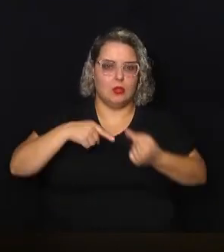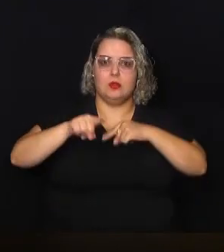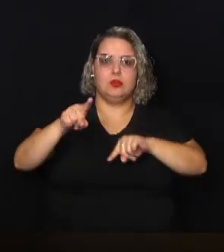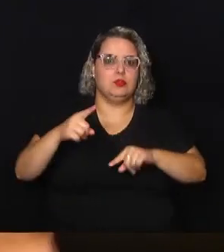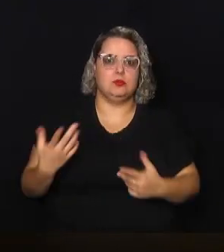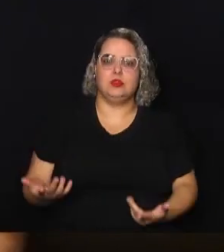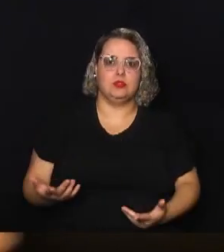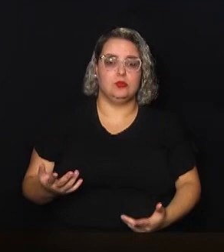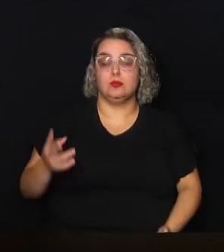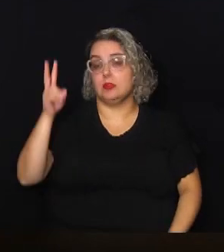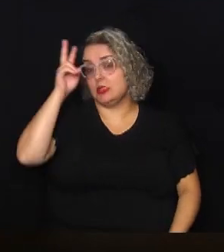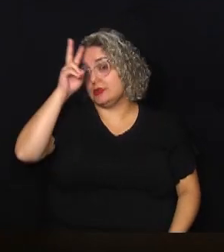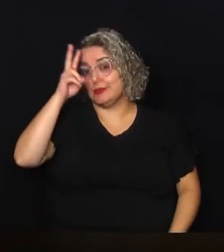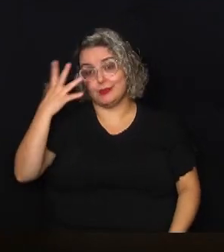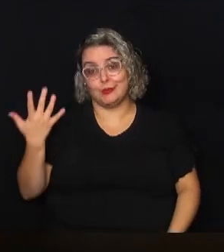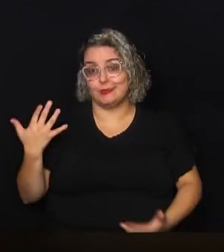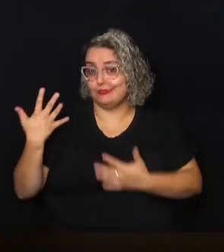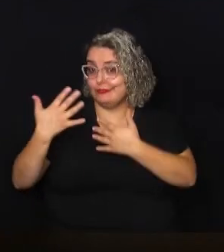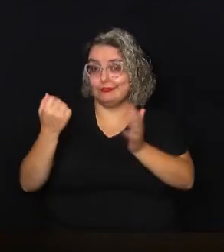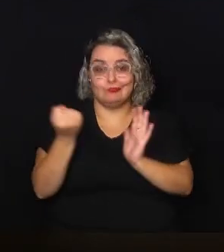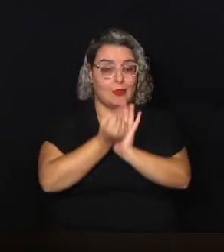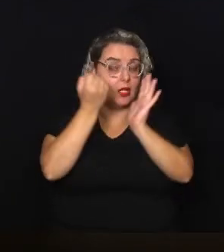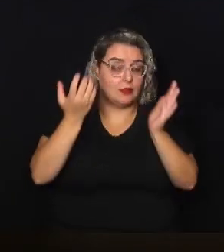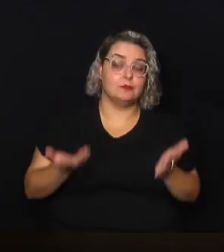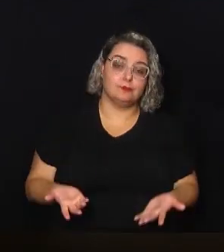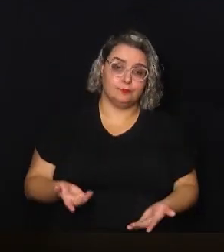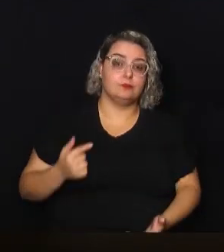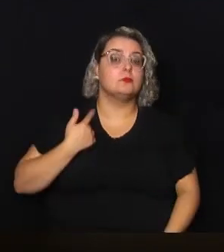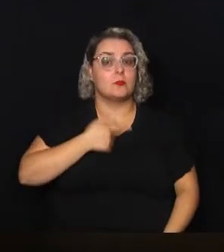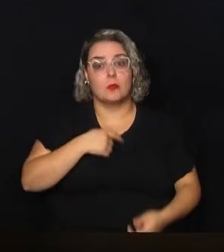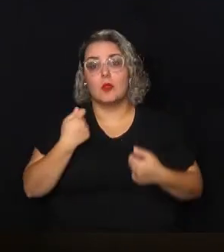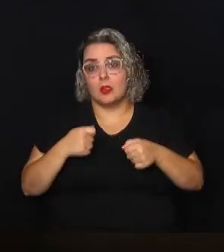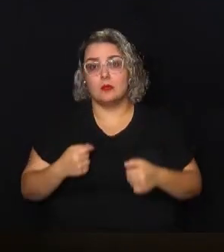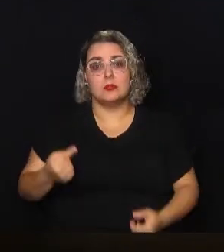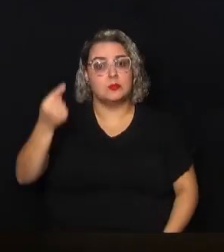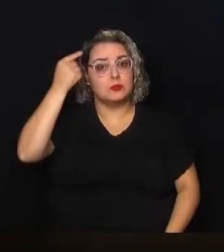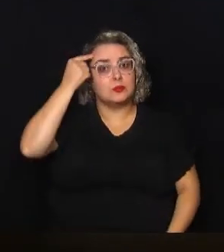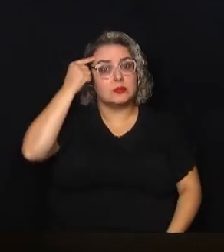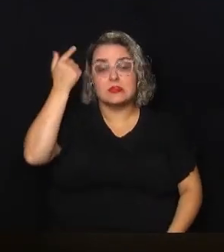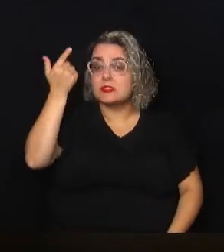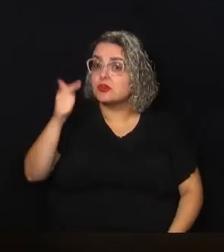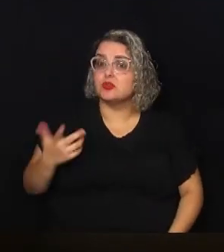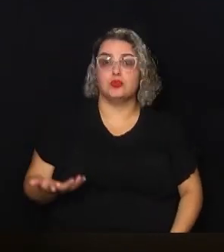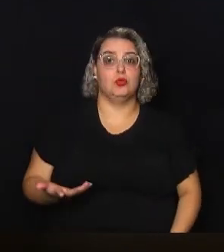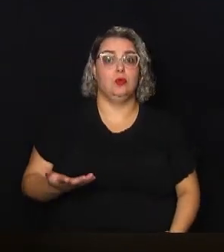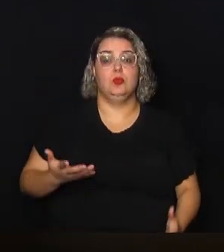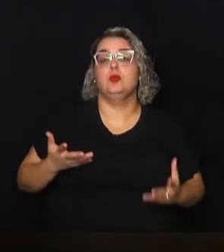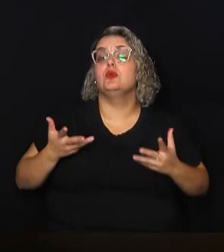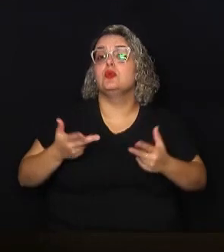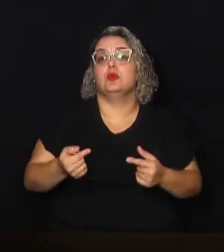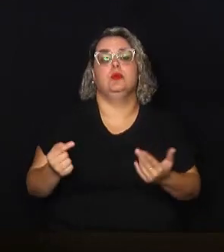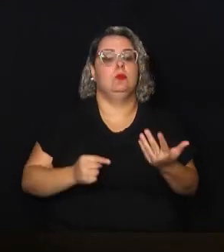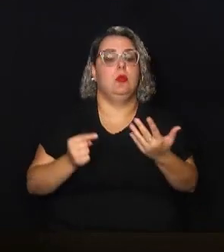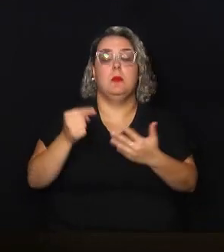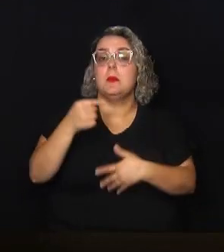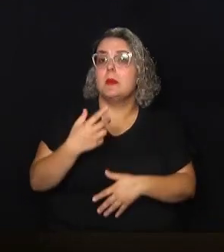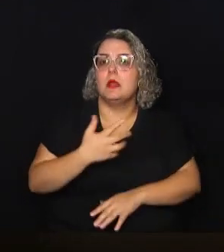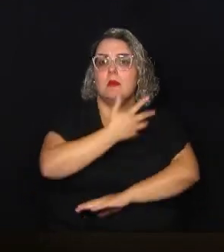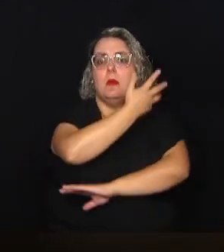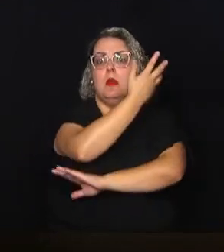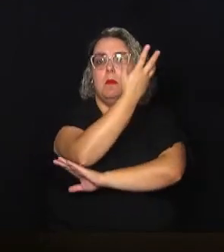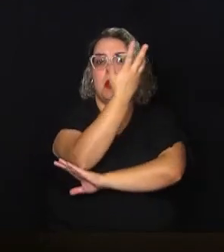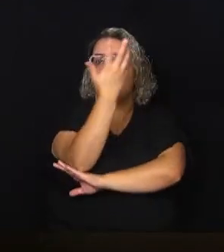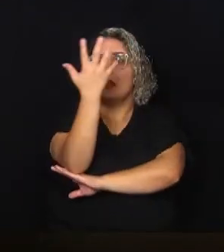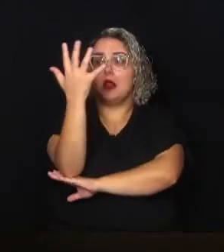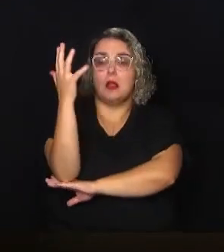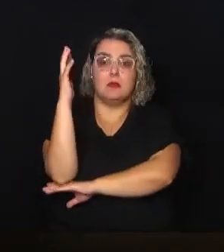que superou a média histórica né Nós precisamos repensar o conjunto das questões